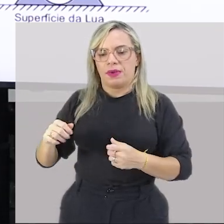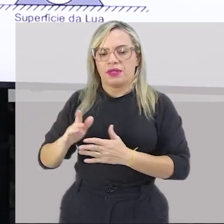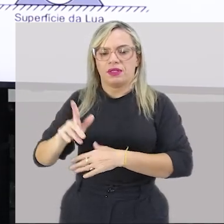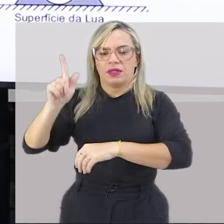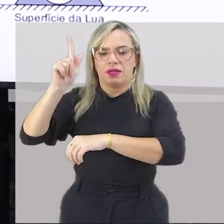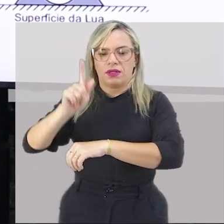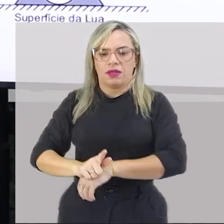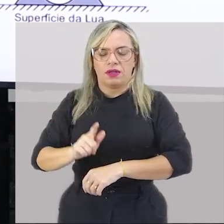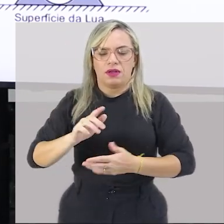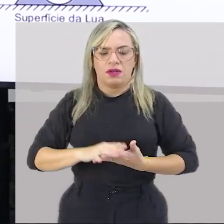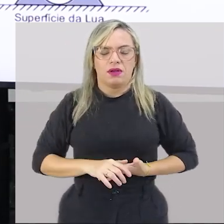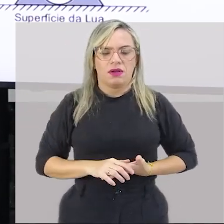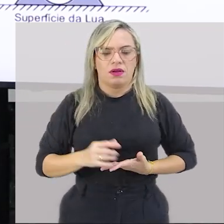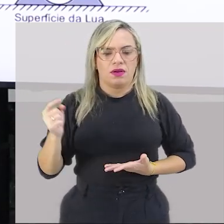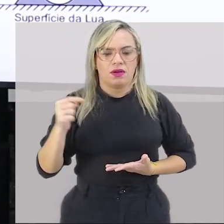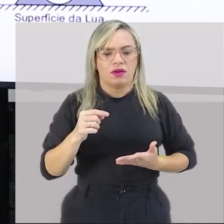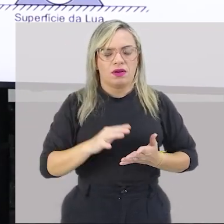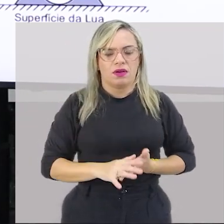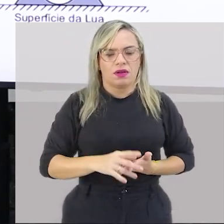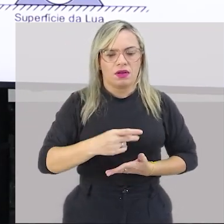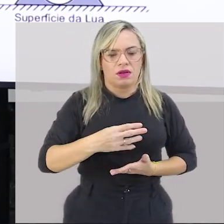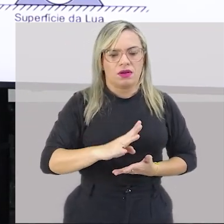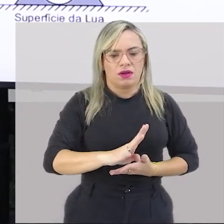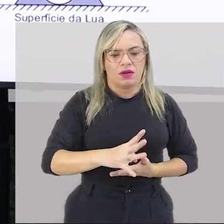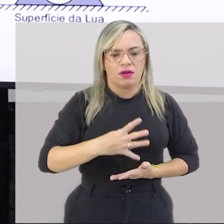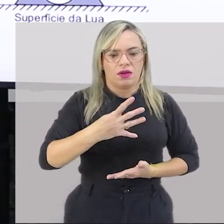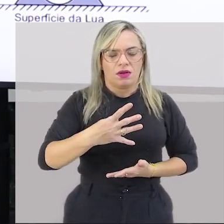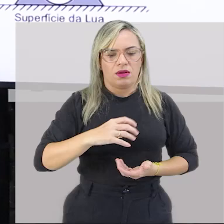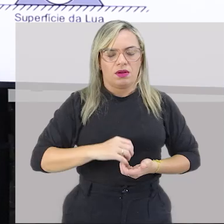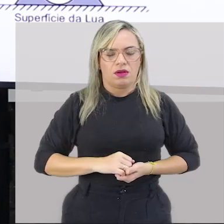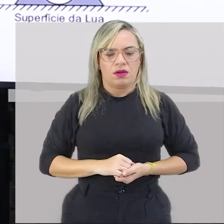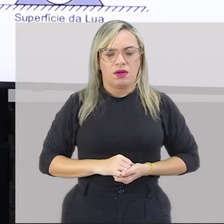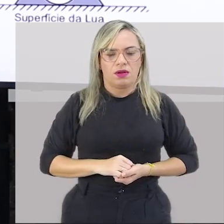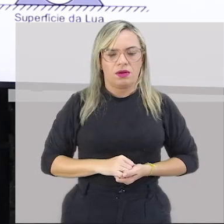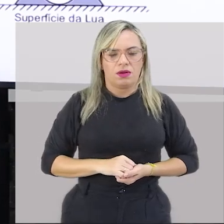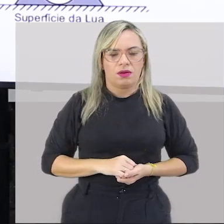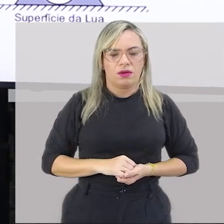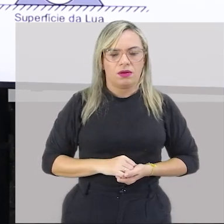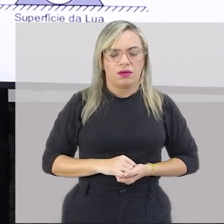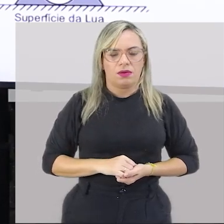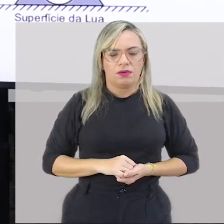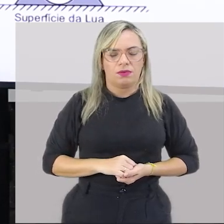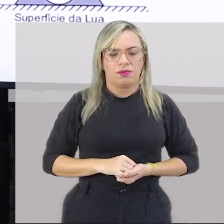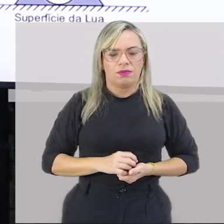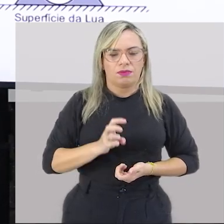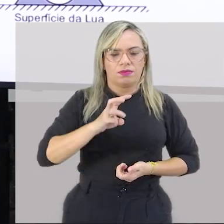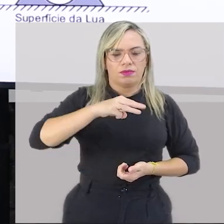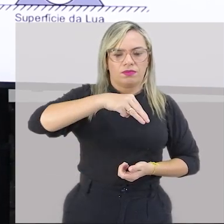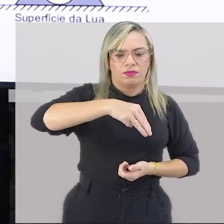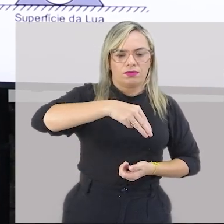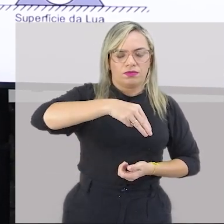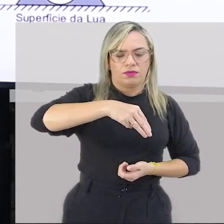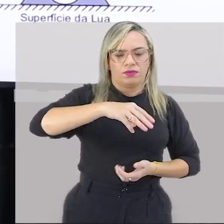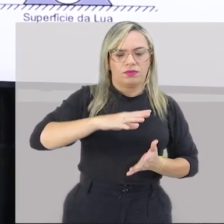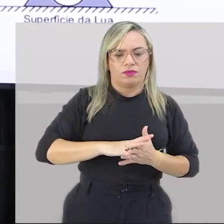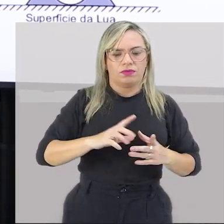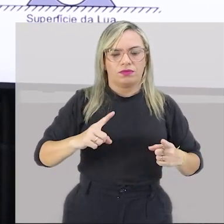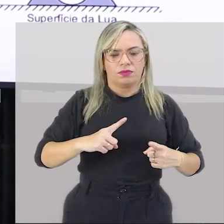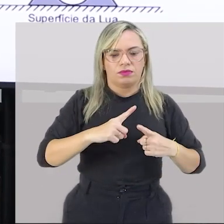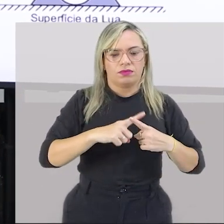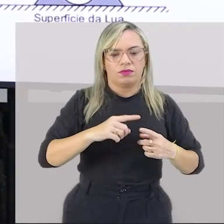ó. Isso aqui é igual a 4. Então, ó, M, aqui nós estamos falando da gravidade da Lua,